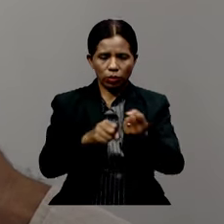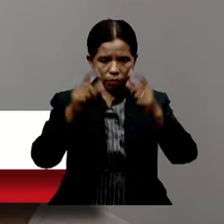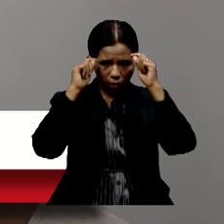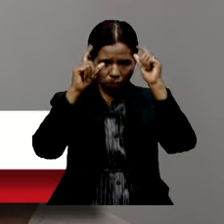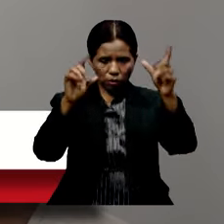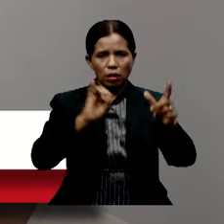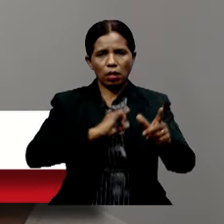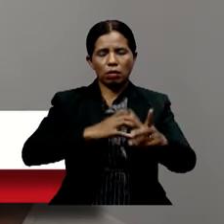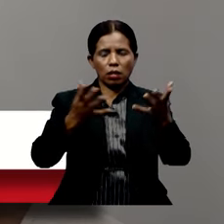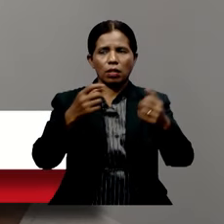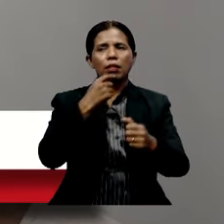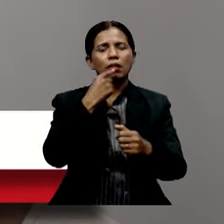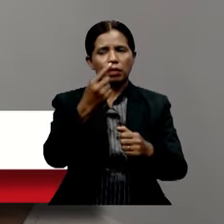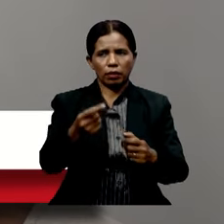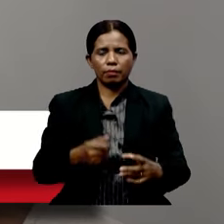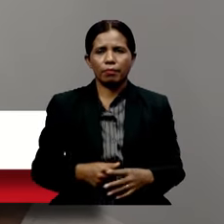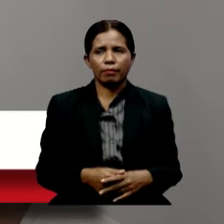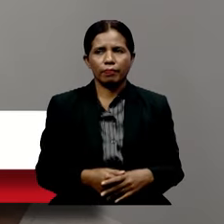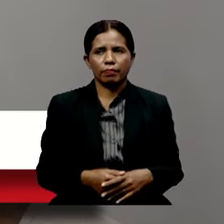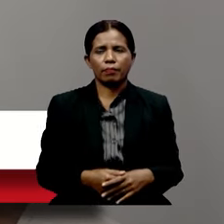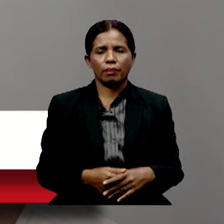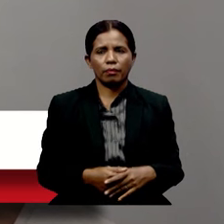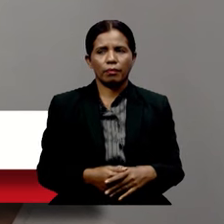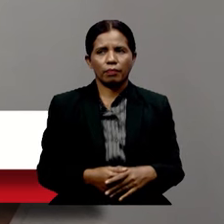kar dehandet